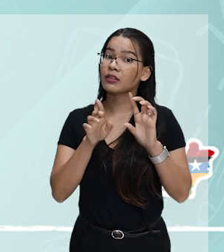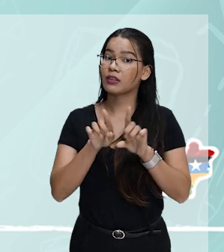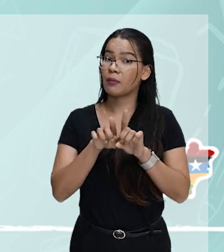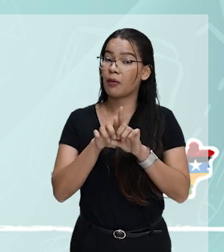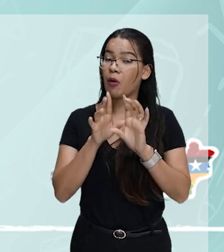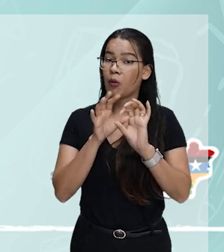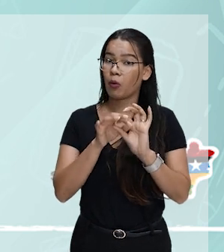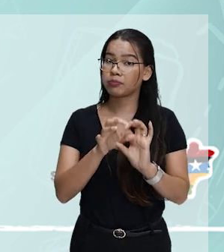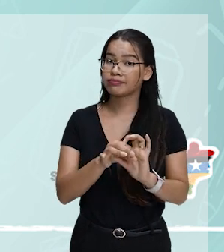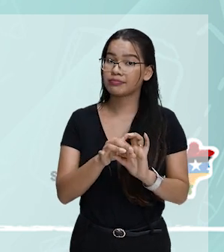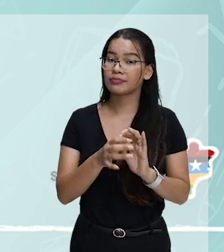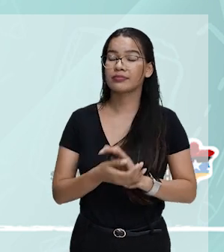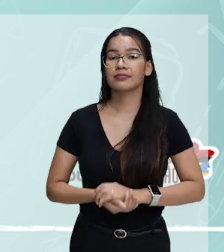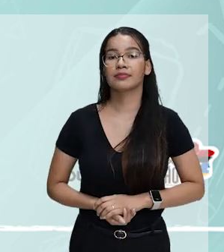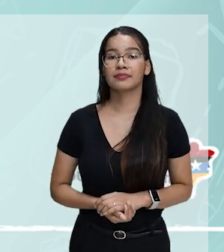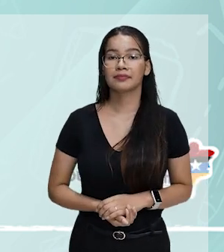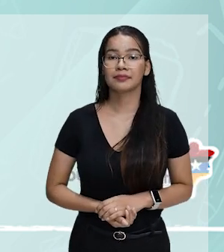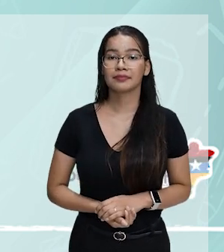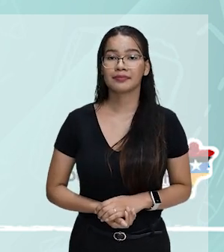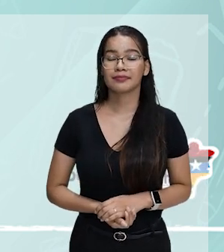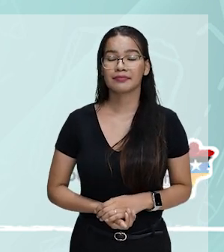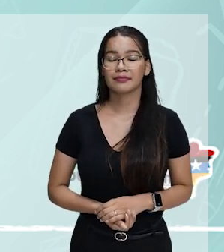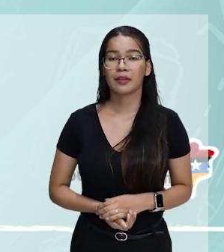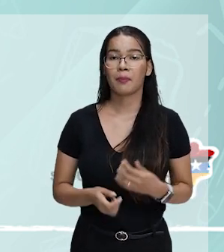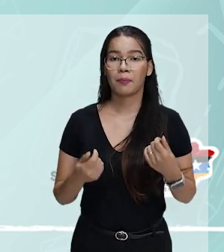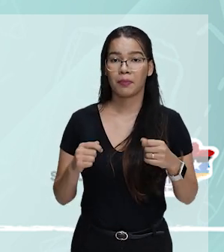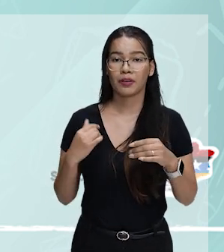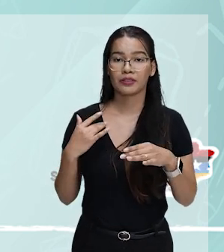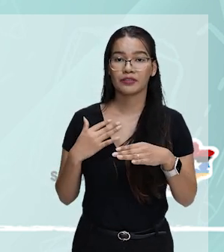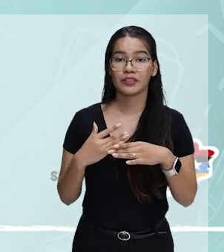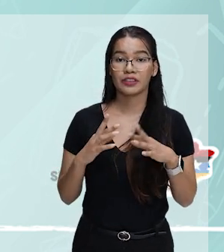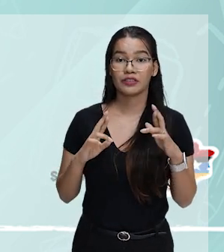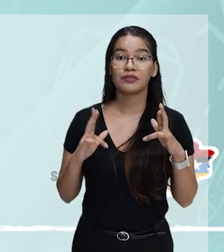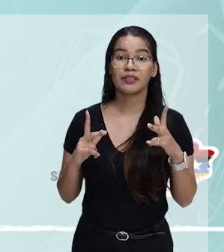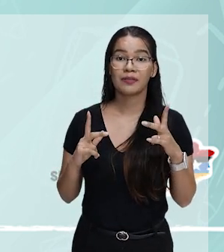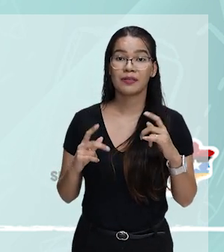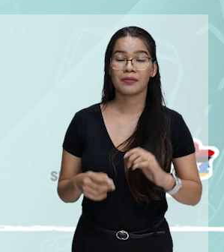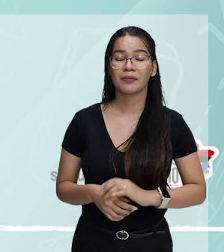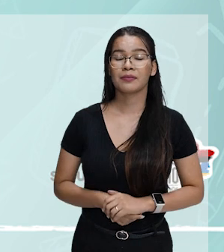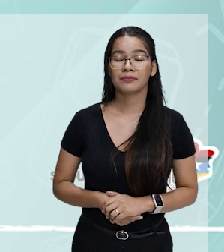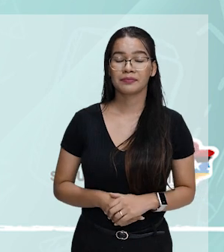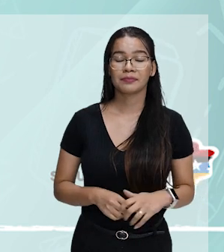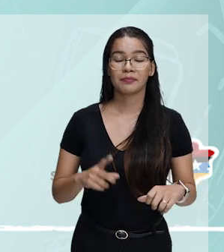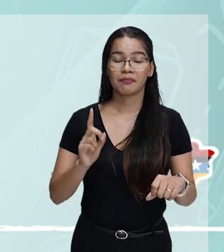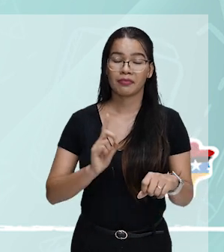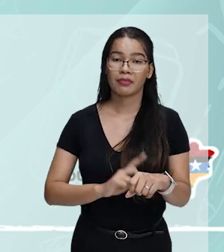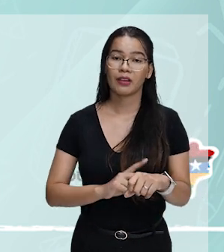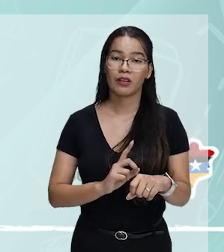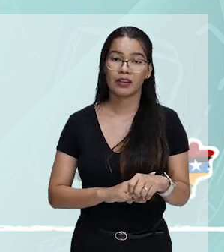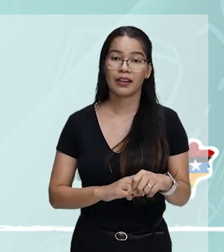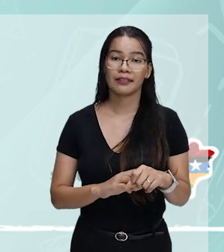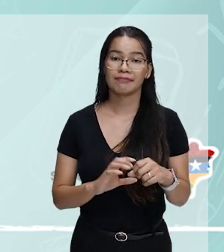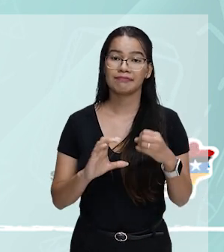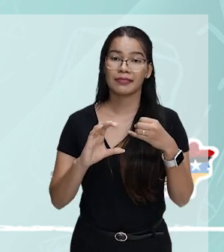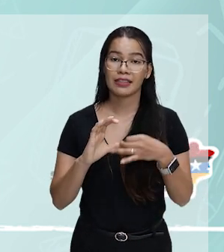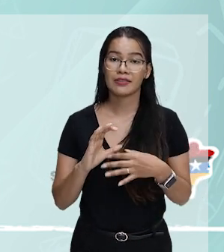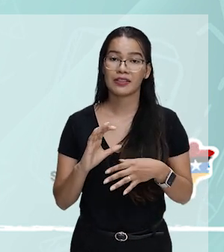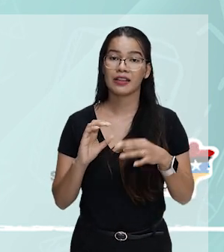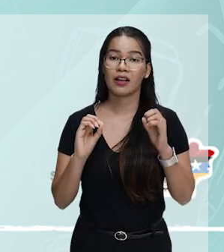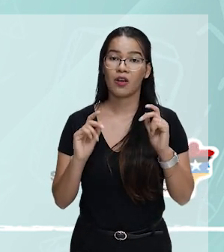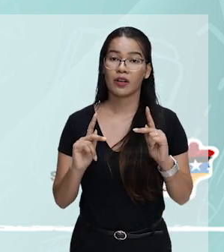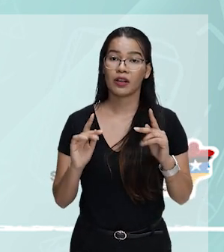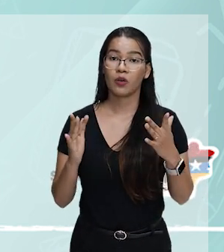aditiva ou de adversativa, por exemplo, pode vir diferente aí na hora da classificação, tá certo?